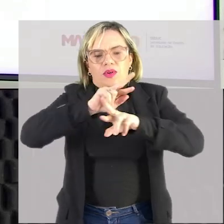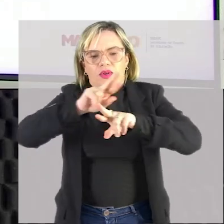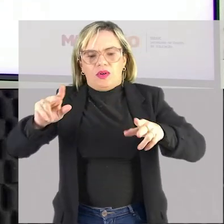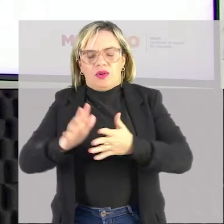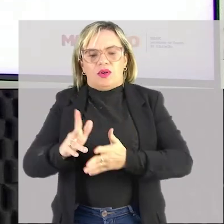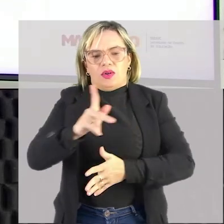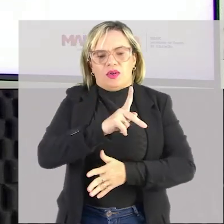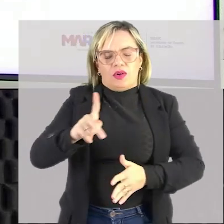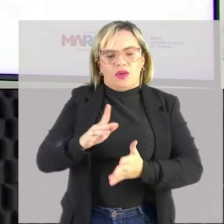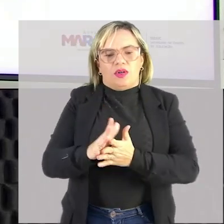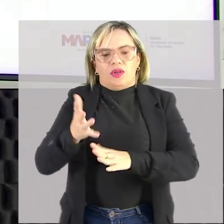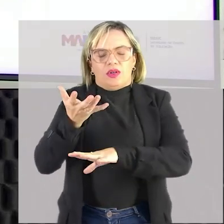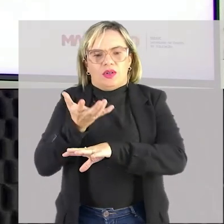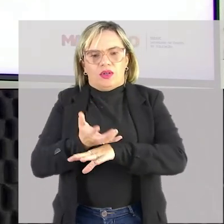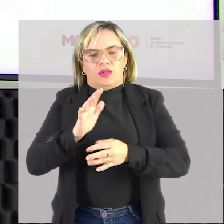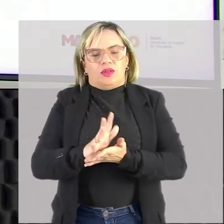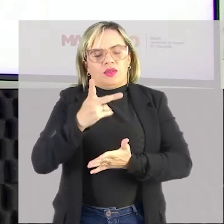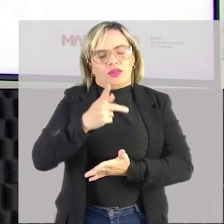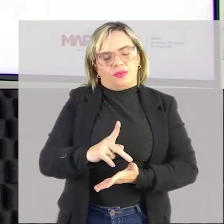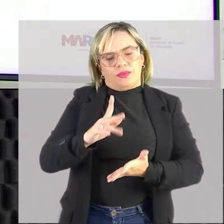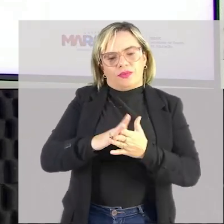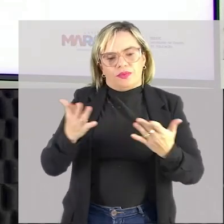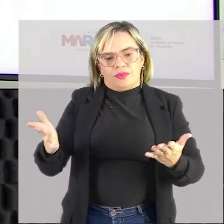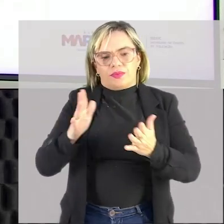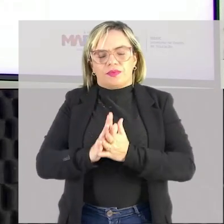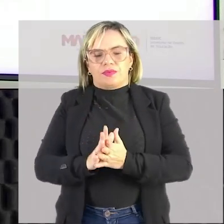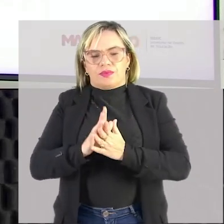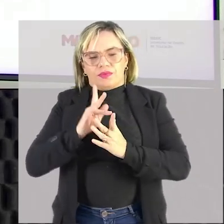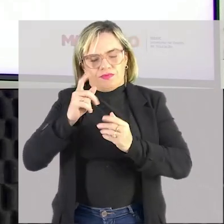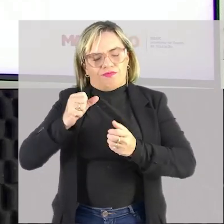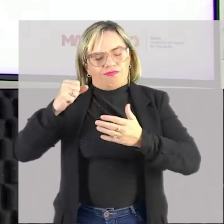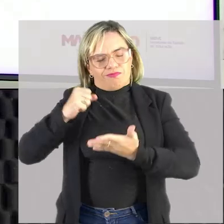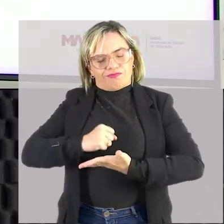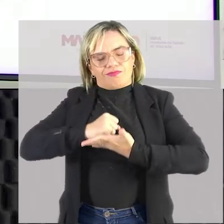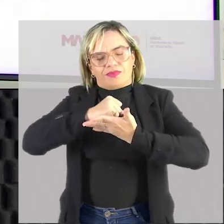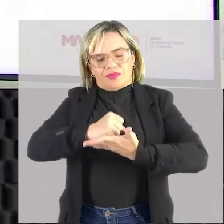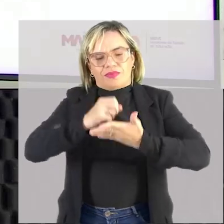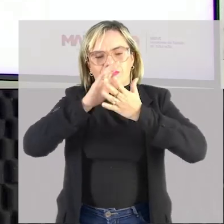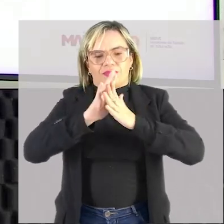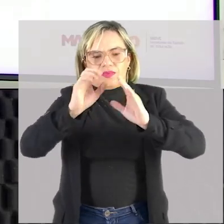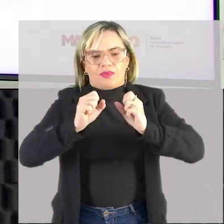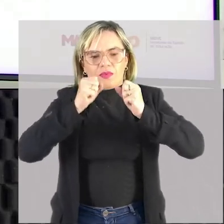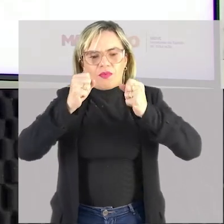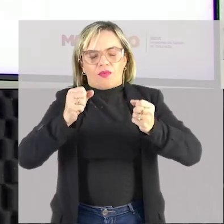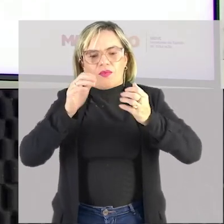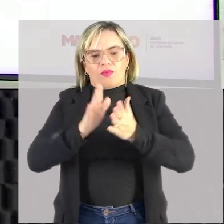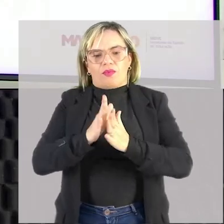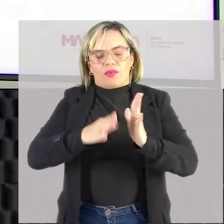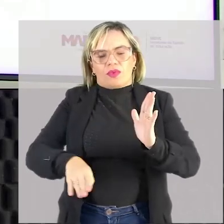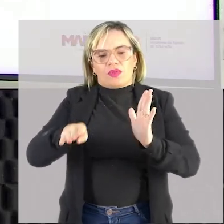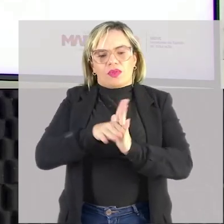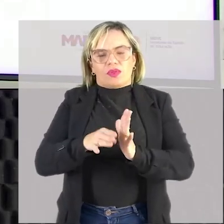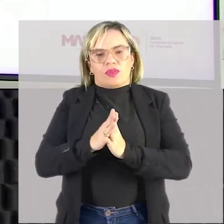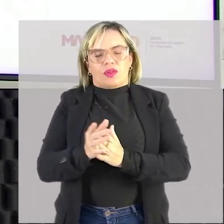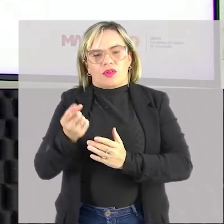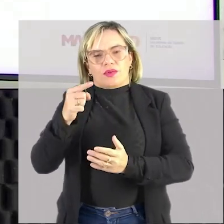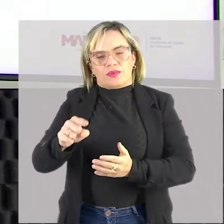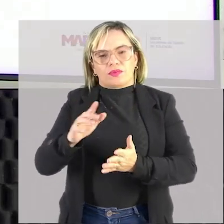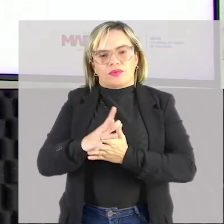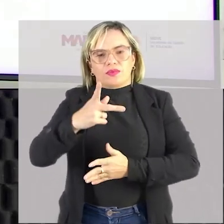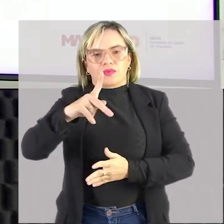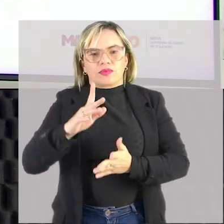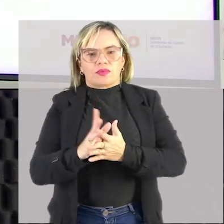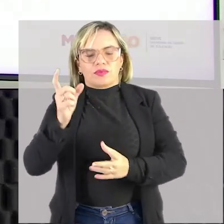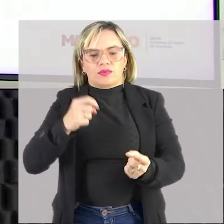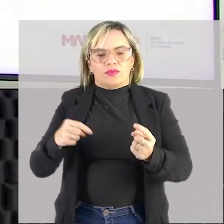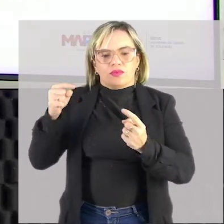seus componentes curriculares. É uma força aí para que você possa chegar ao seu objetivo, ao seu sonho